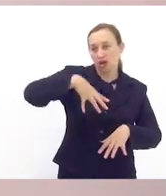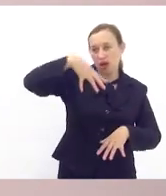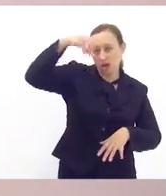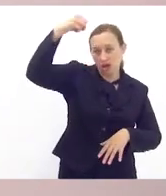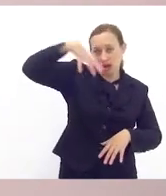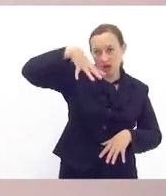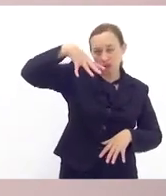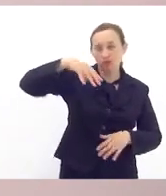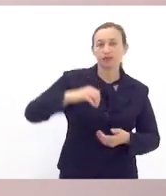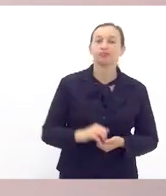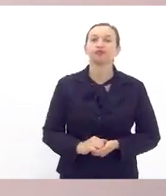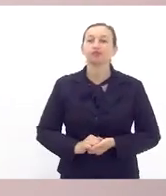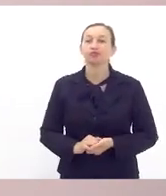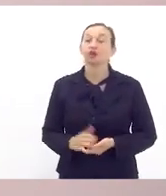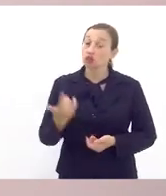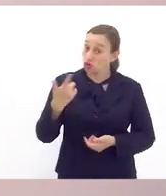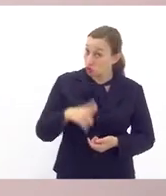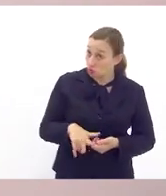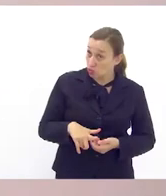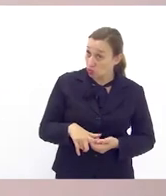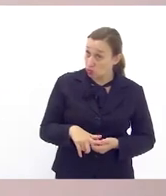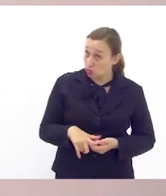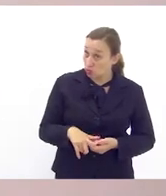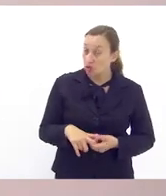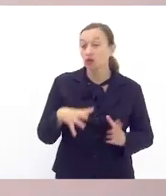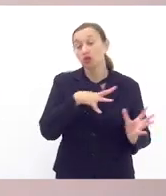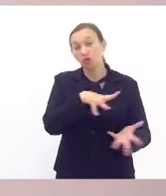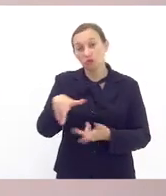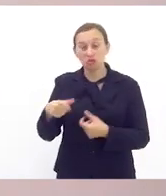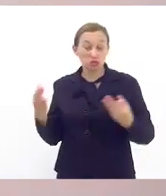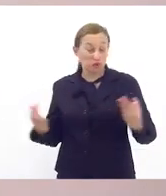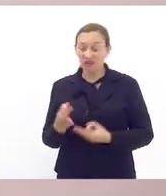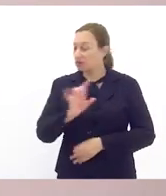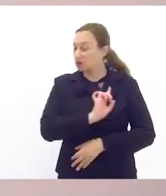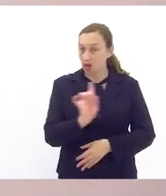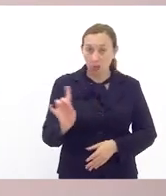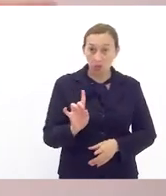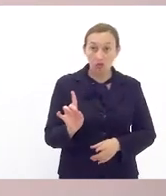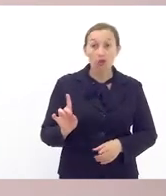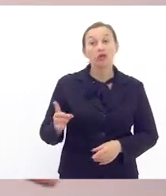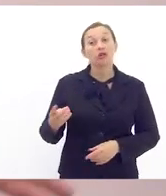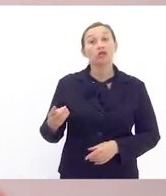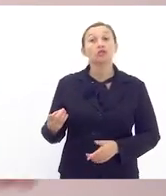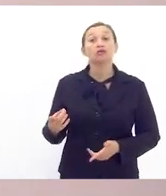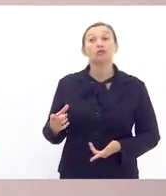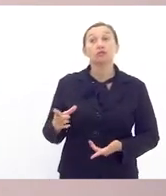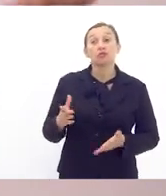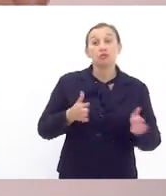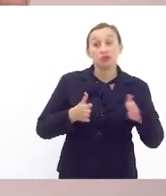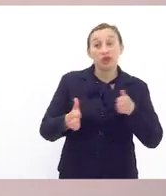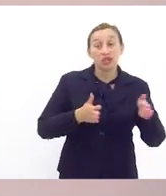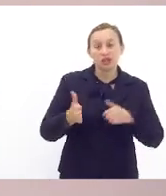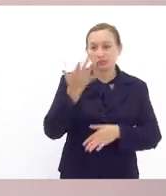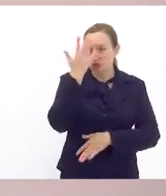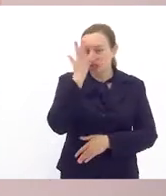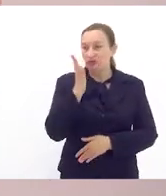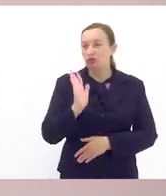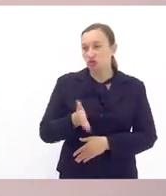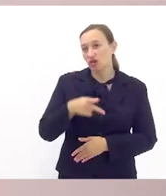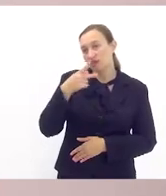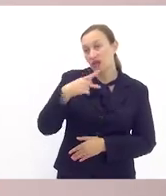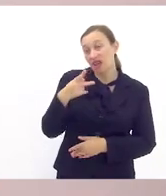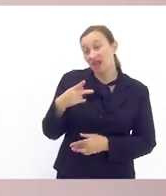sem energia de novo estamos no mundo da perfeição não vivemos aqui no período do carnaval como eu coloquei